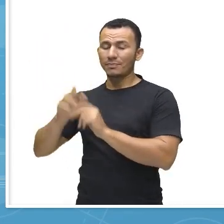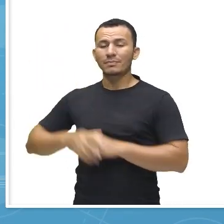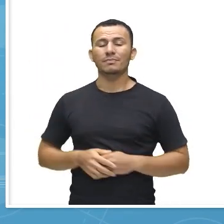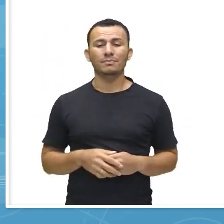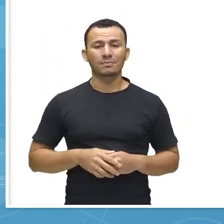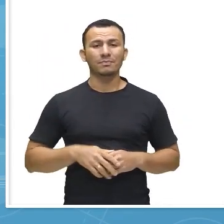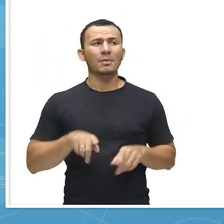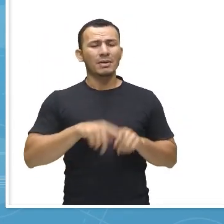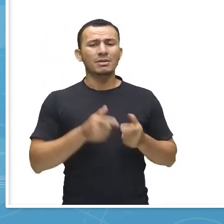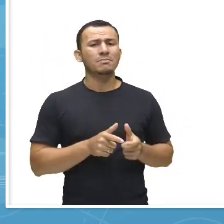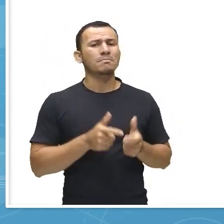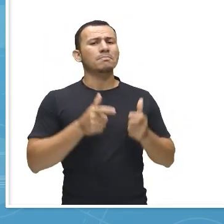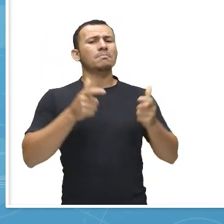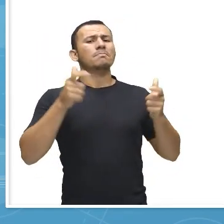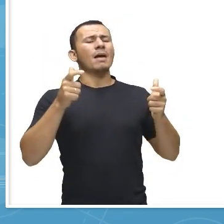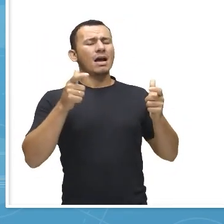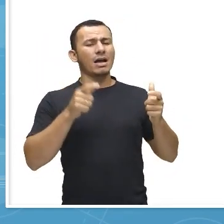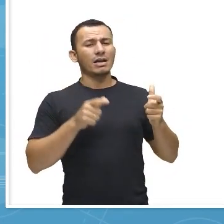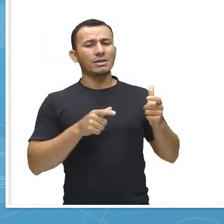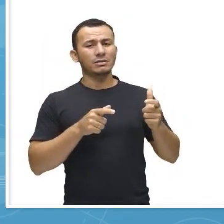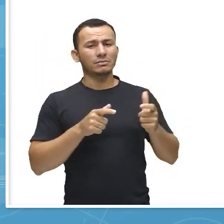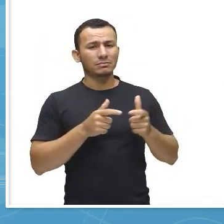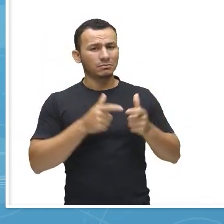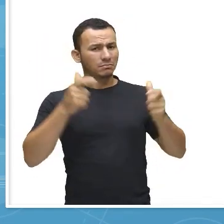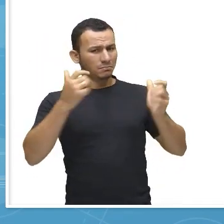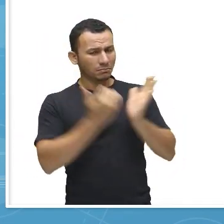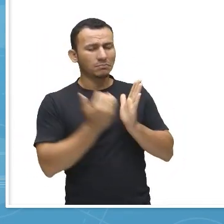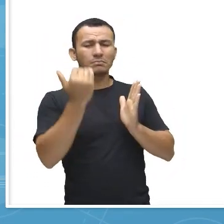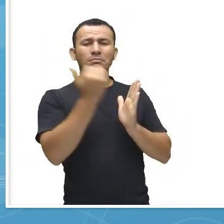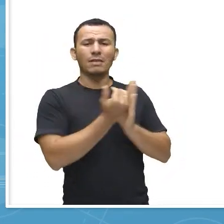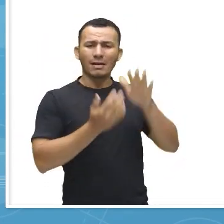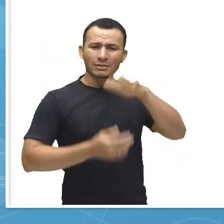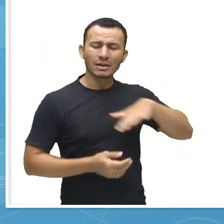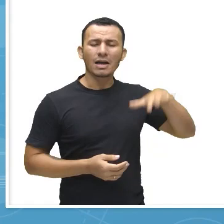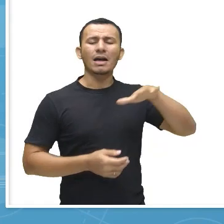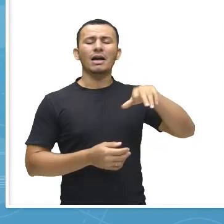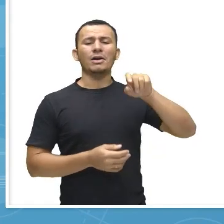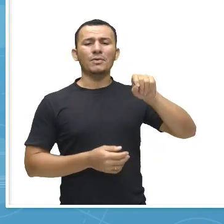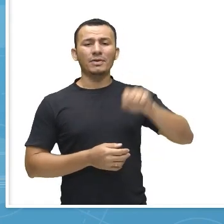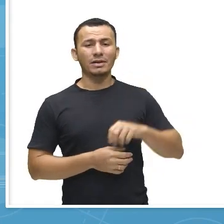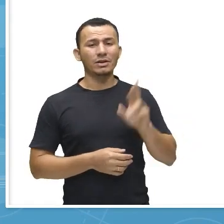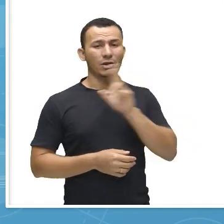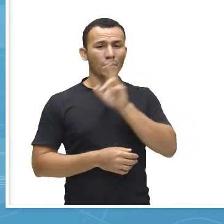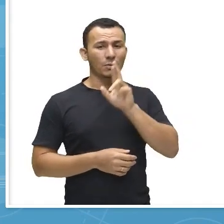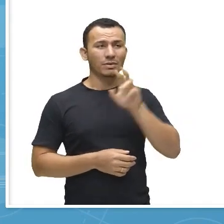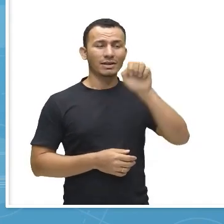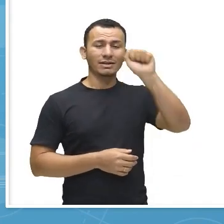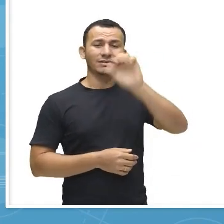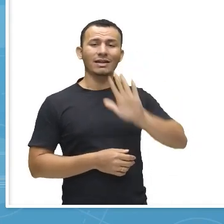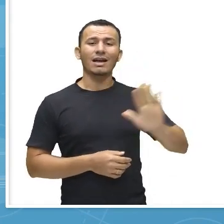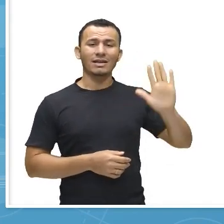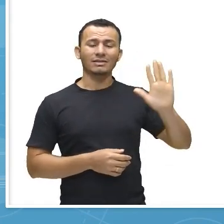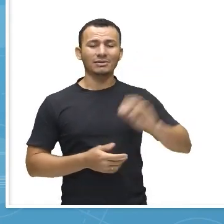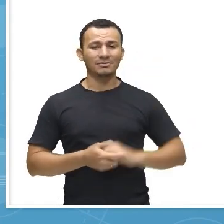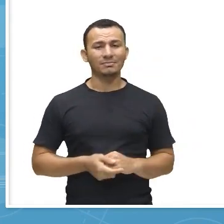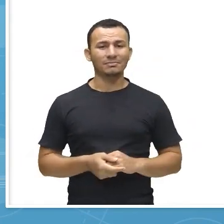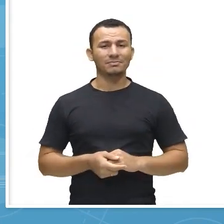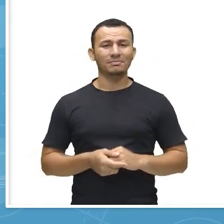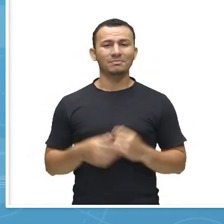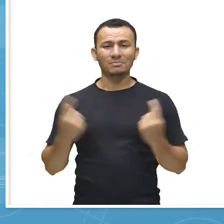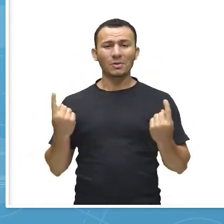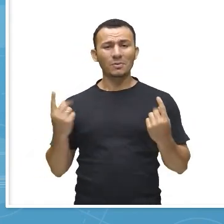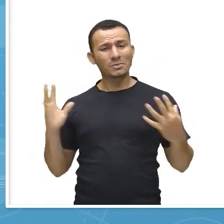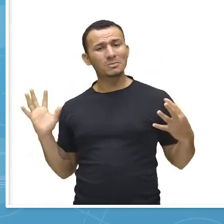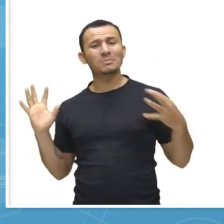maioria, a maior parte do território russo já vai estar na parte asiática. A gente pode conhecer, talvez